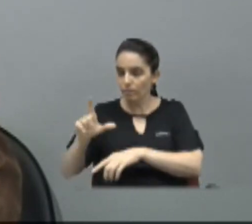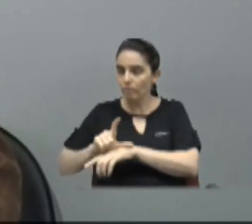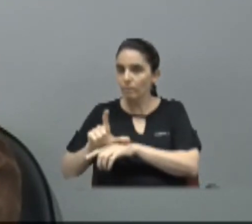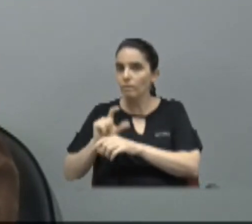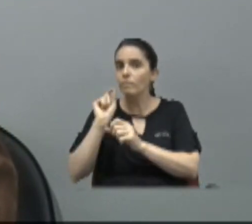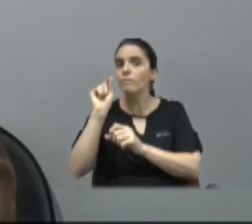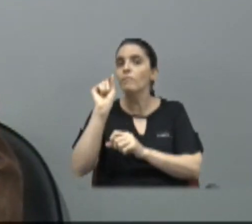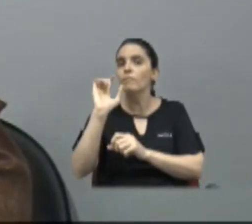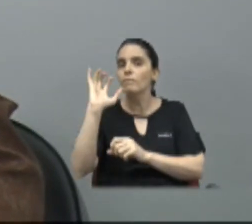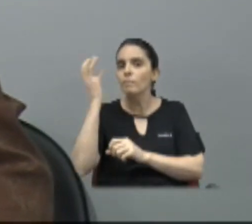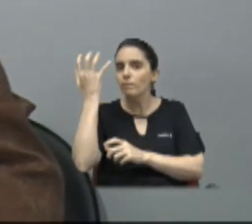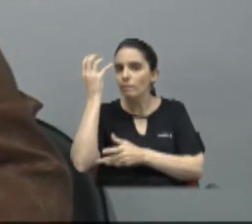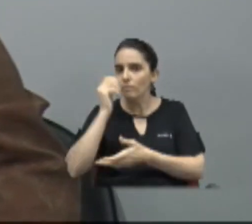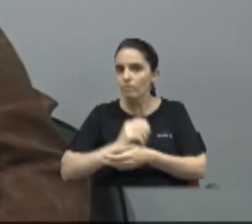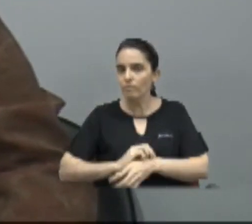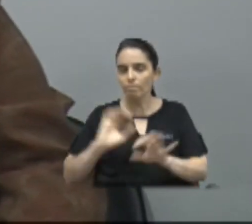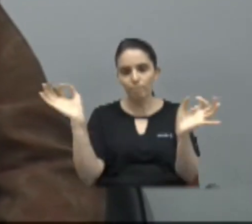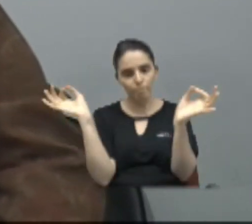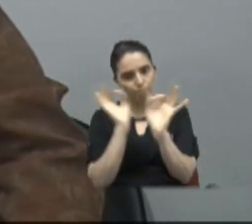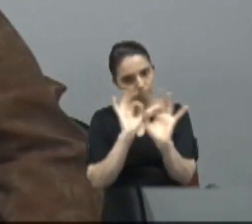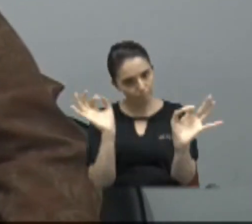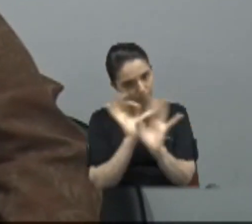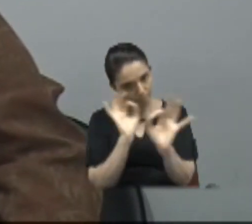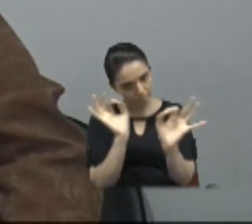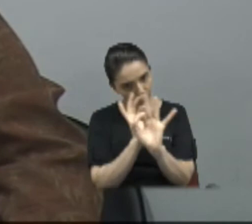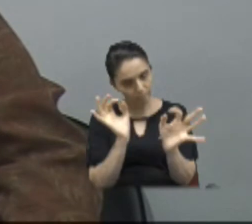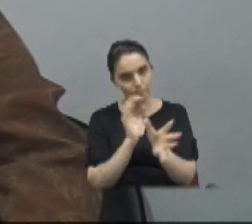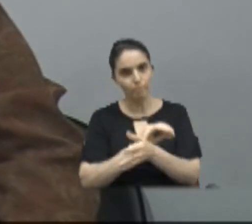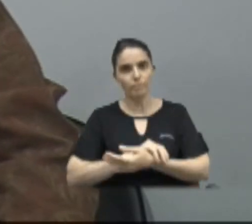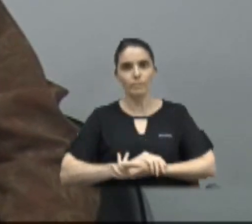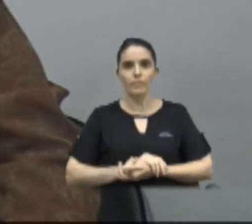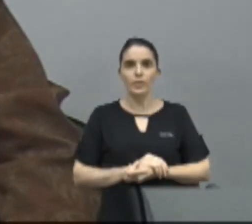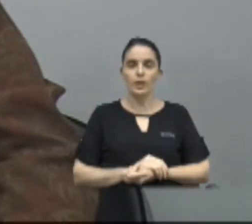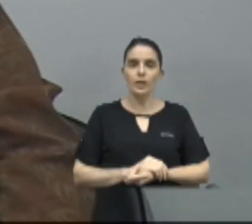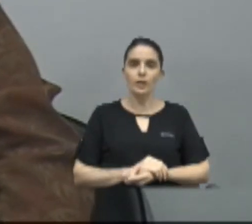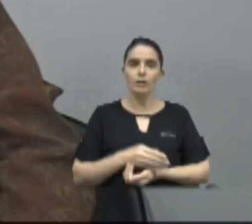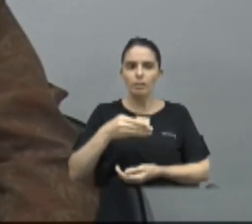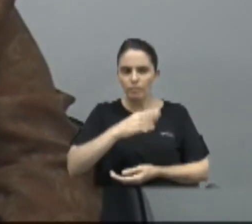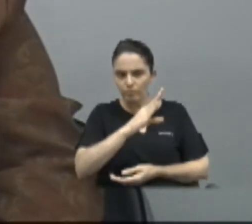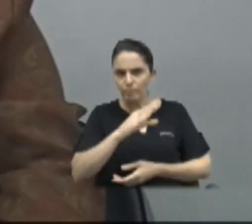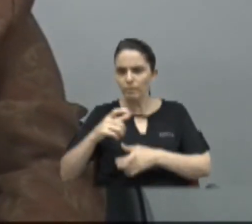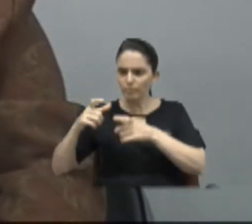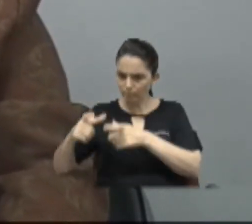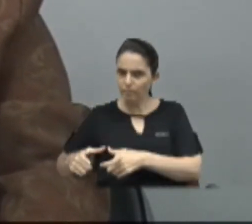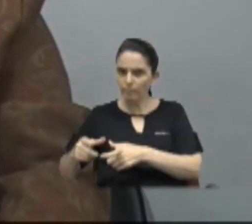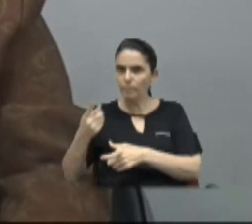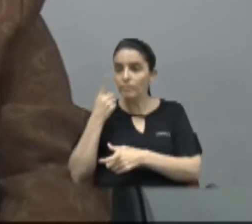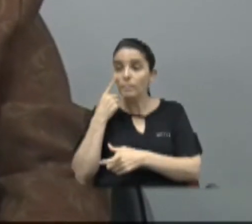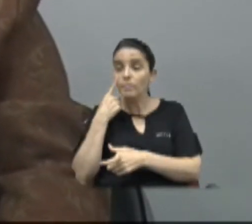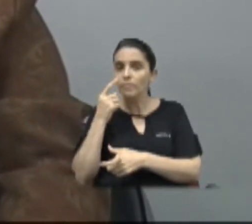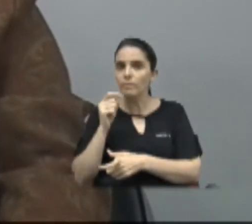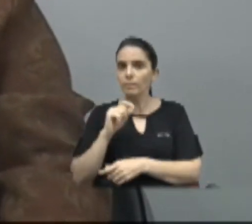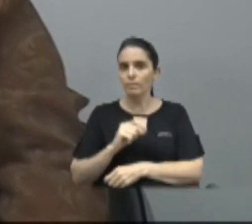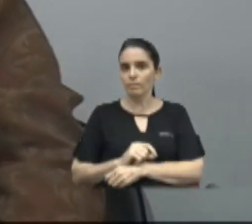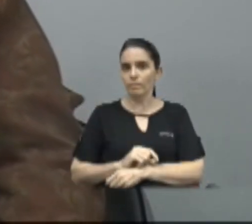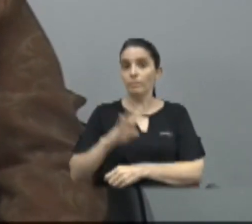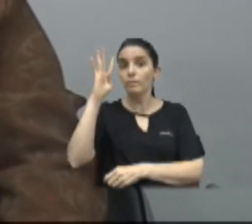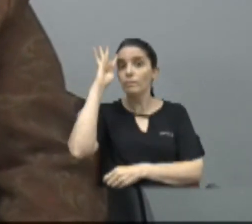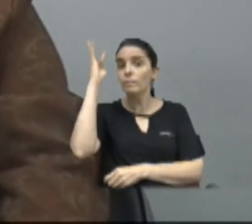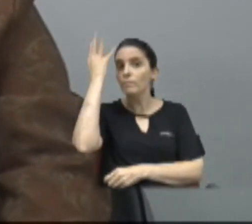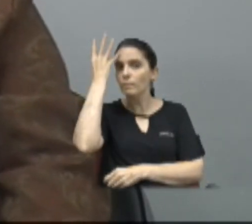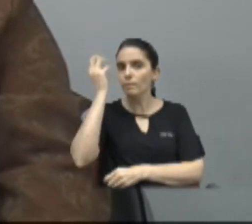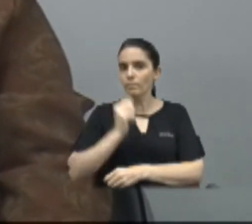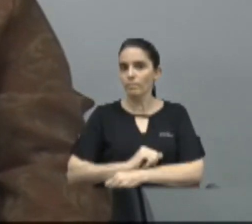da farmácia? Nada, doutora Mayra, nada. Vai nos bairros, vai para a senhora ver se resolveu para alguém. Não resolveu